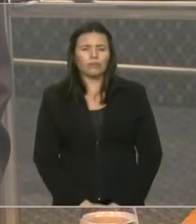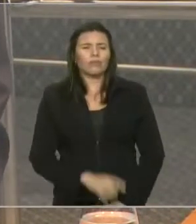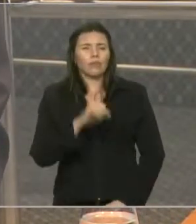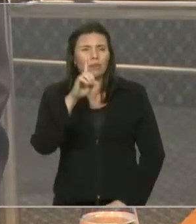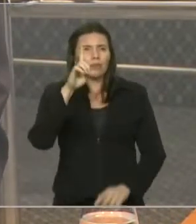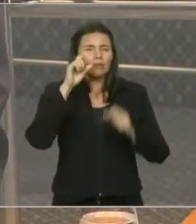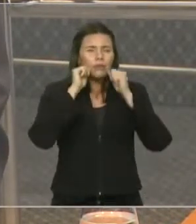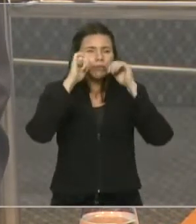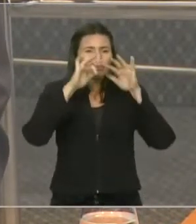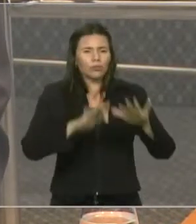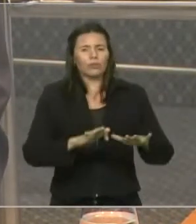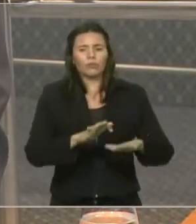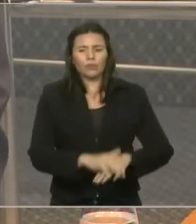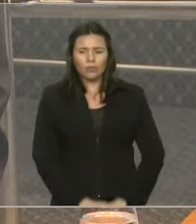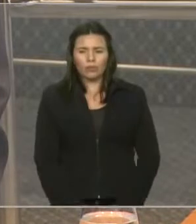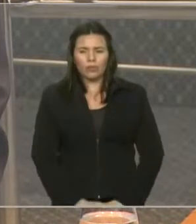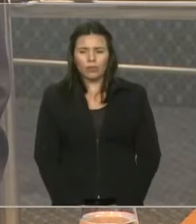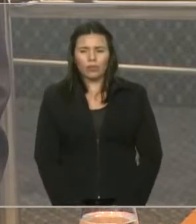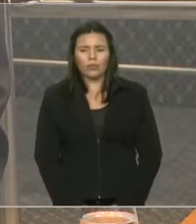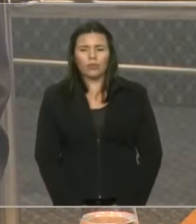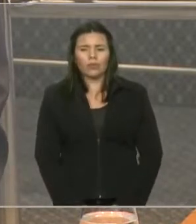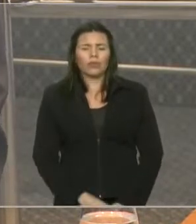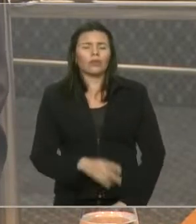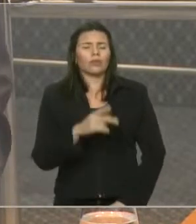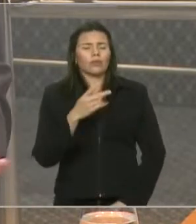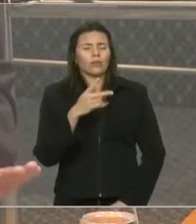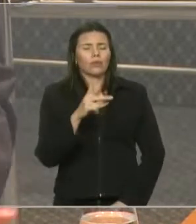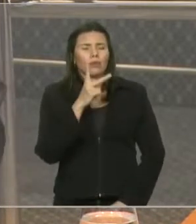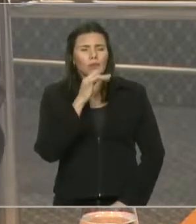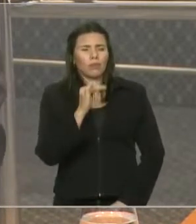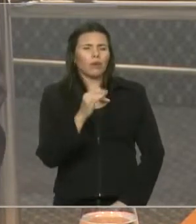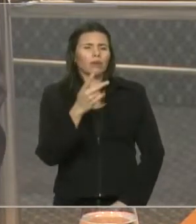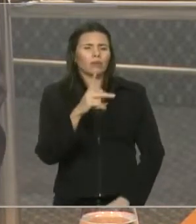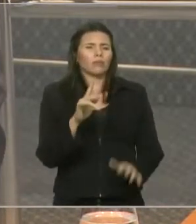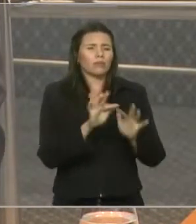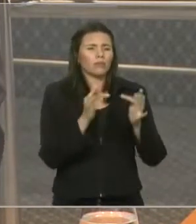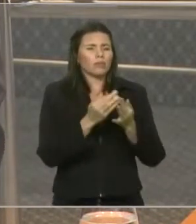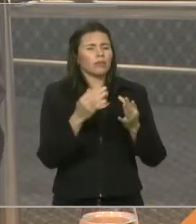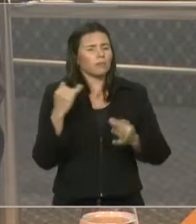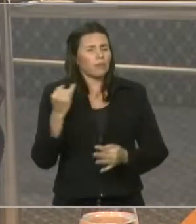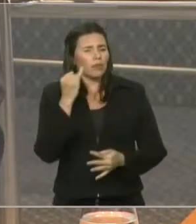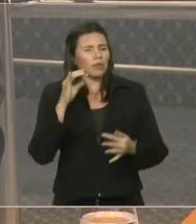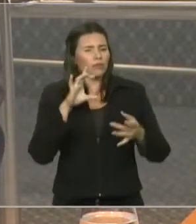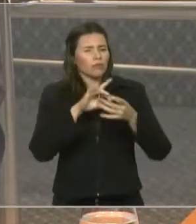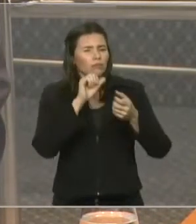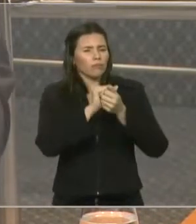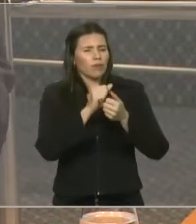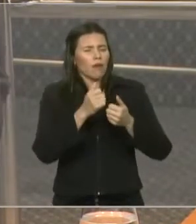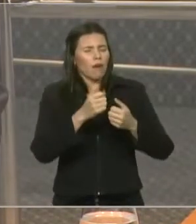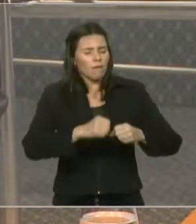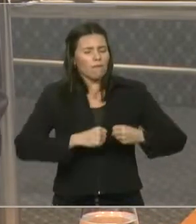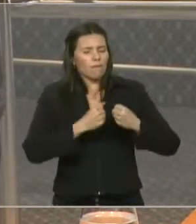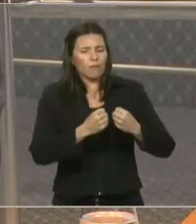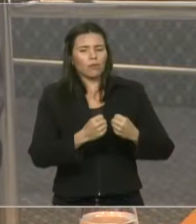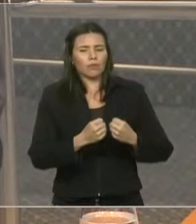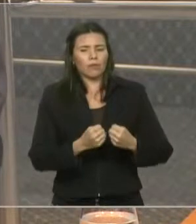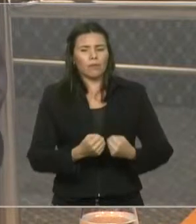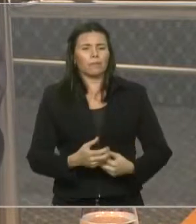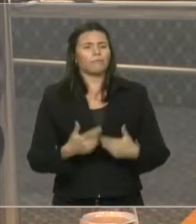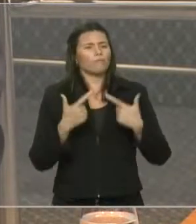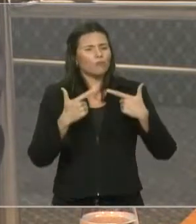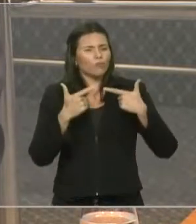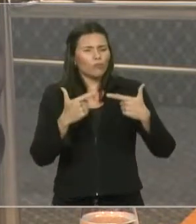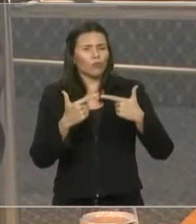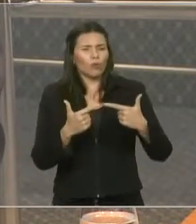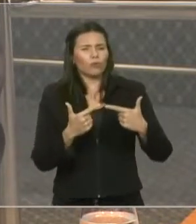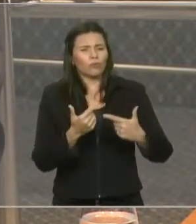para que eles possam, vocês possam fazer um grande mandato. Era isso que eu queria dizer e desejar boa sorte. Além de desejar boa